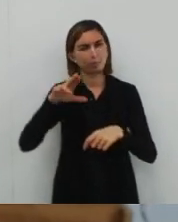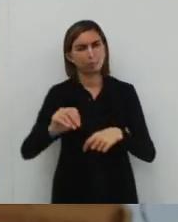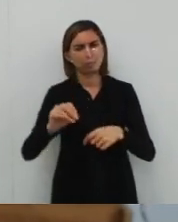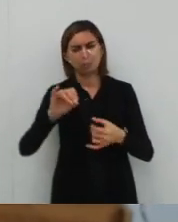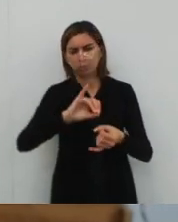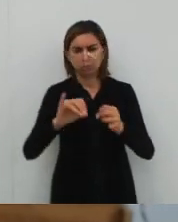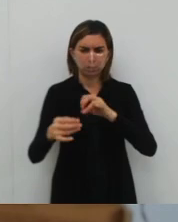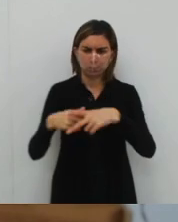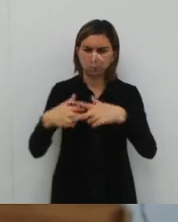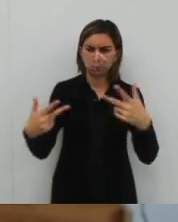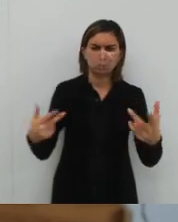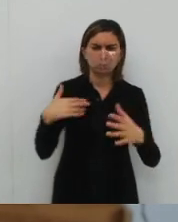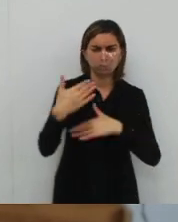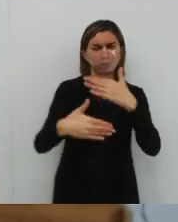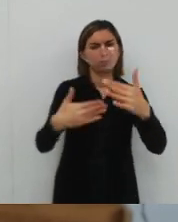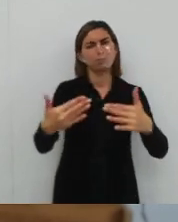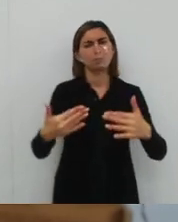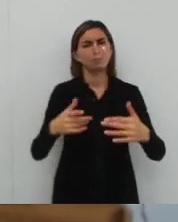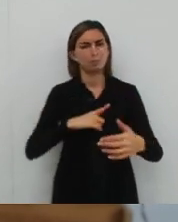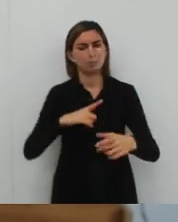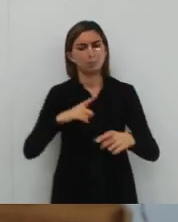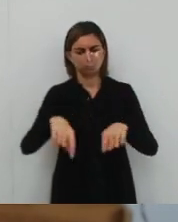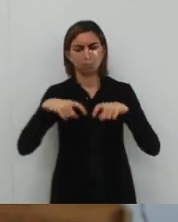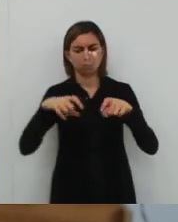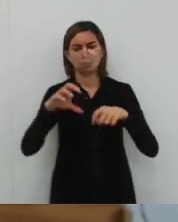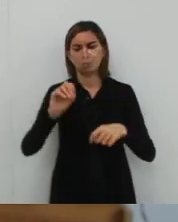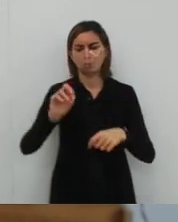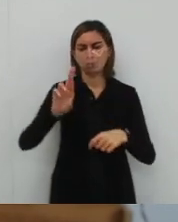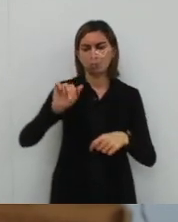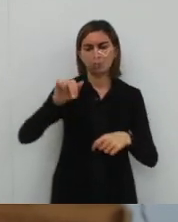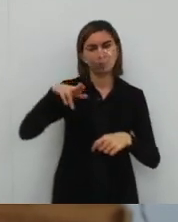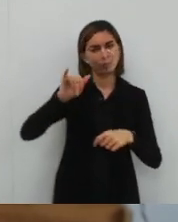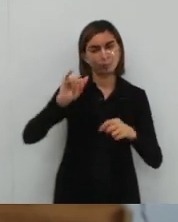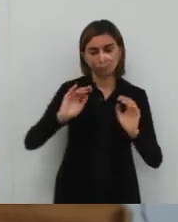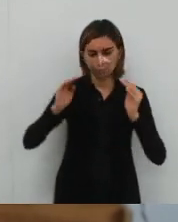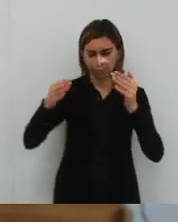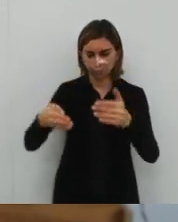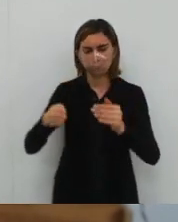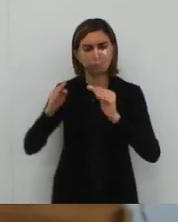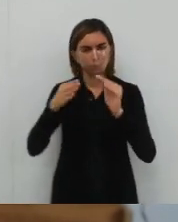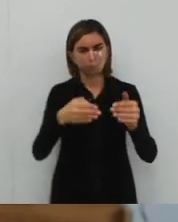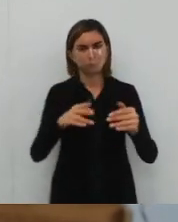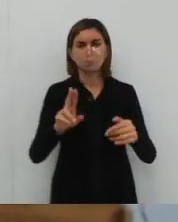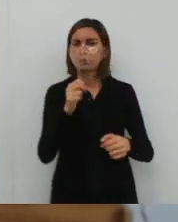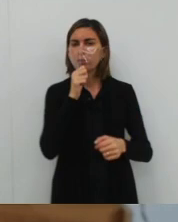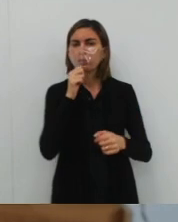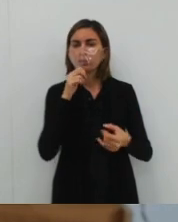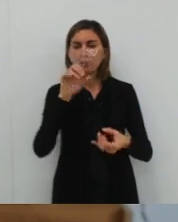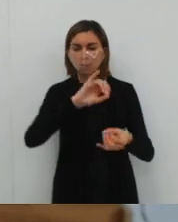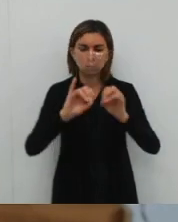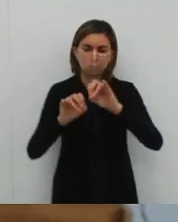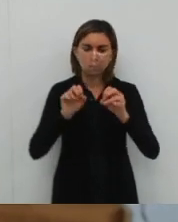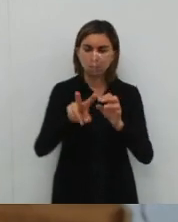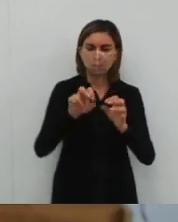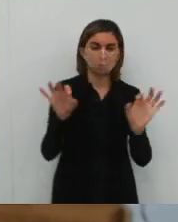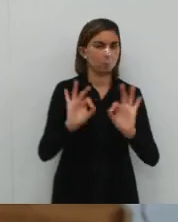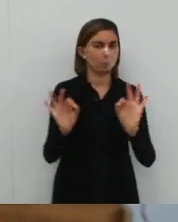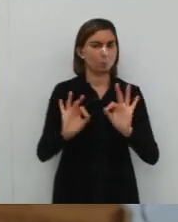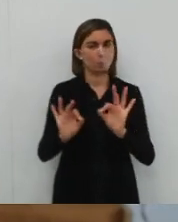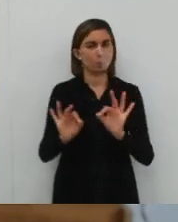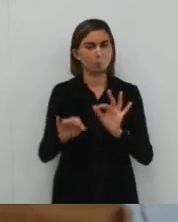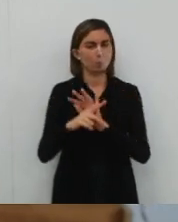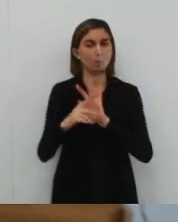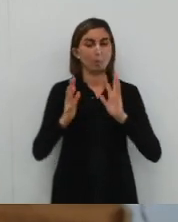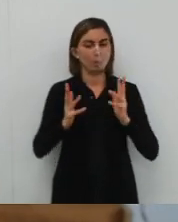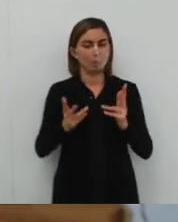química e tanto desenvolvimento, nós temos a agricultura orgânica voltada à produção sem utilização de aditivos químicos. Tá?